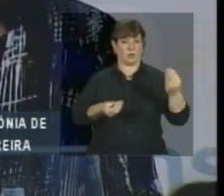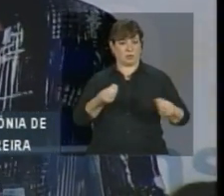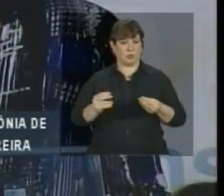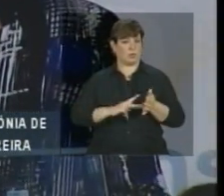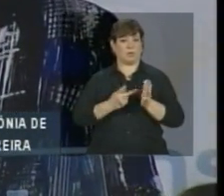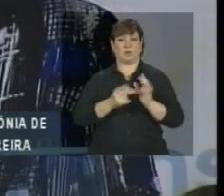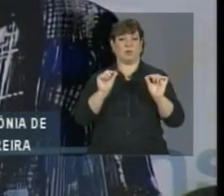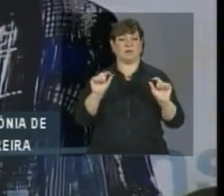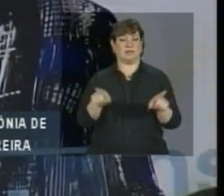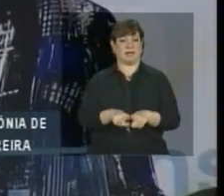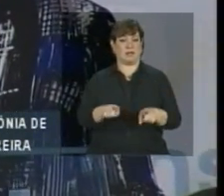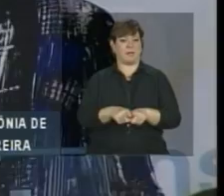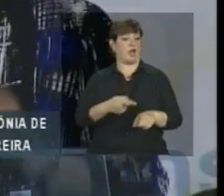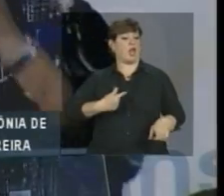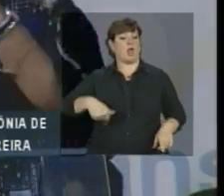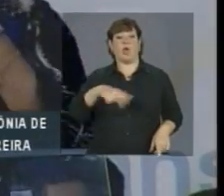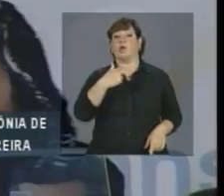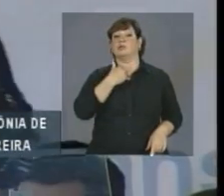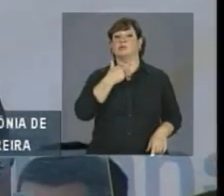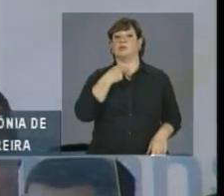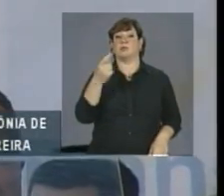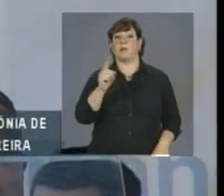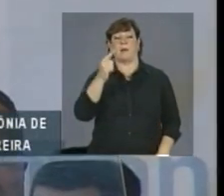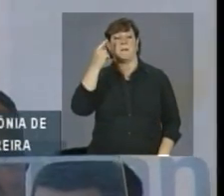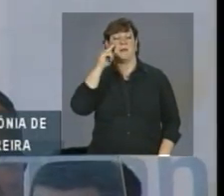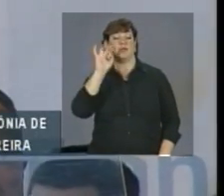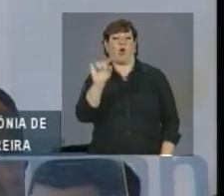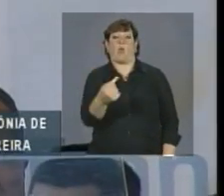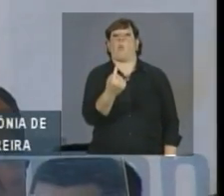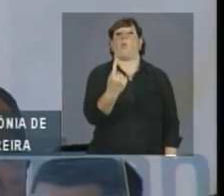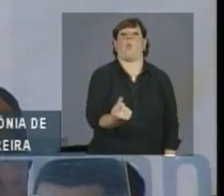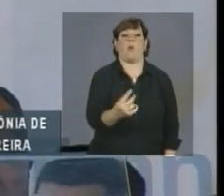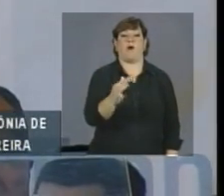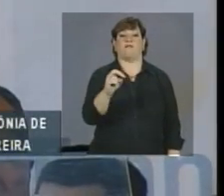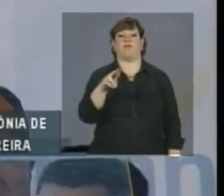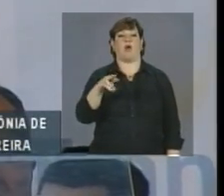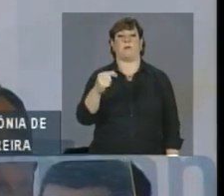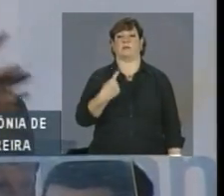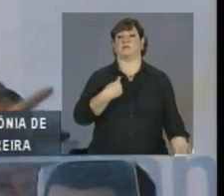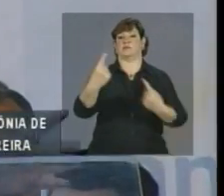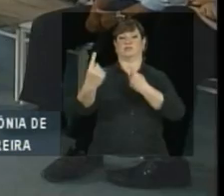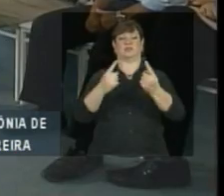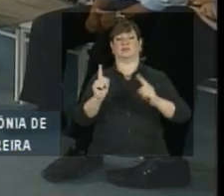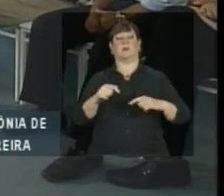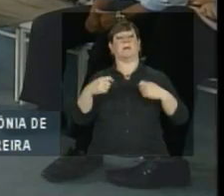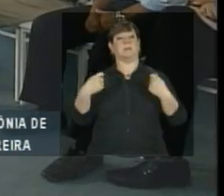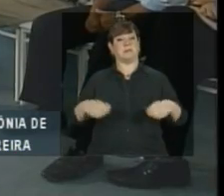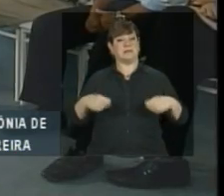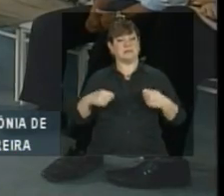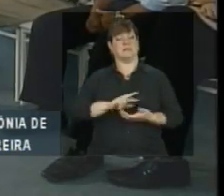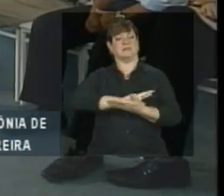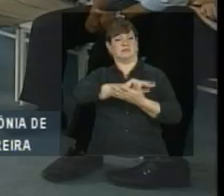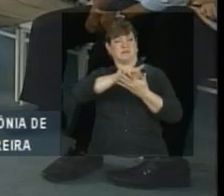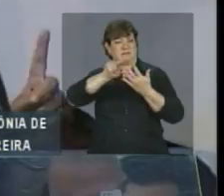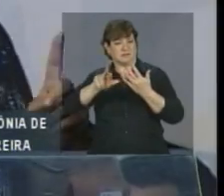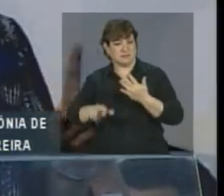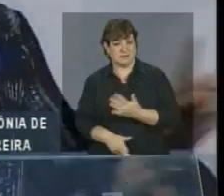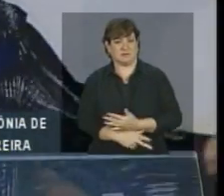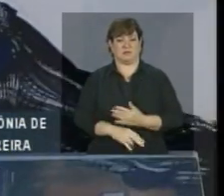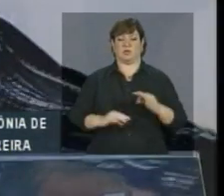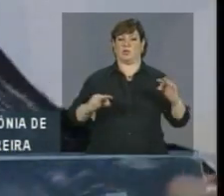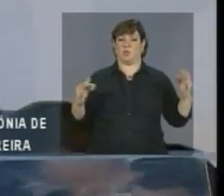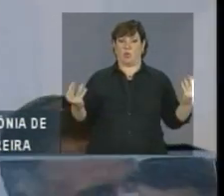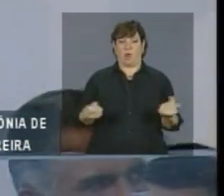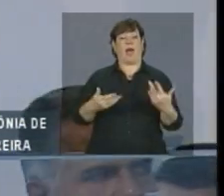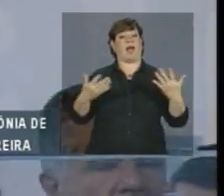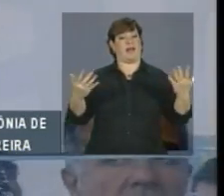também que a gente não pode olhar só uma forma de transportar, que a gente tem de olhar todas as formas.